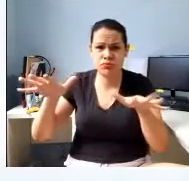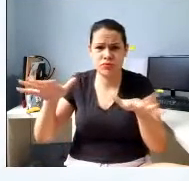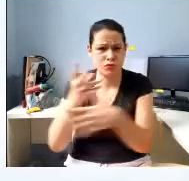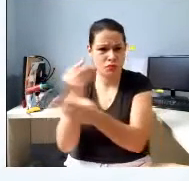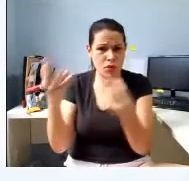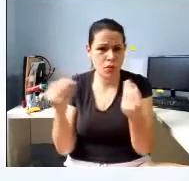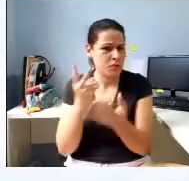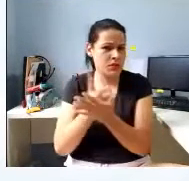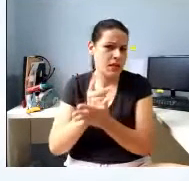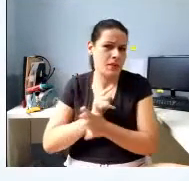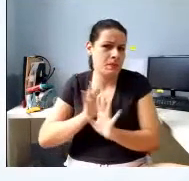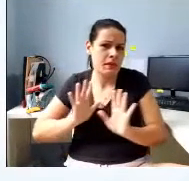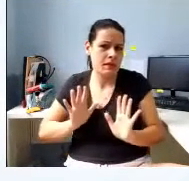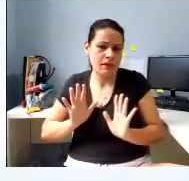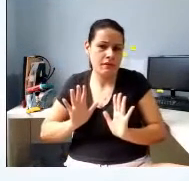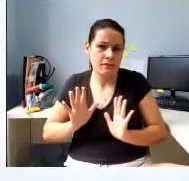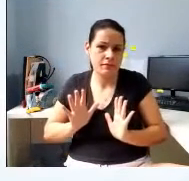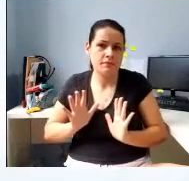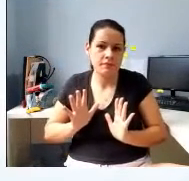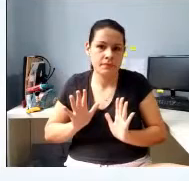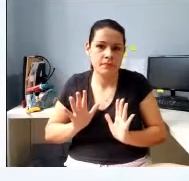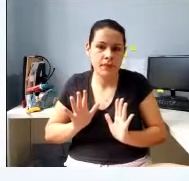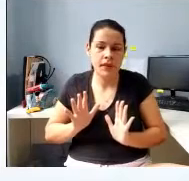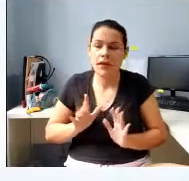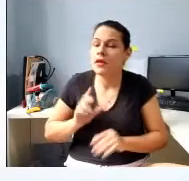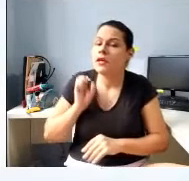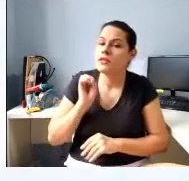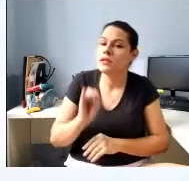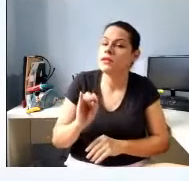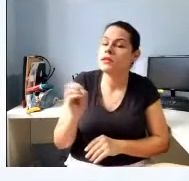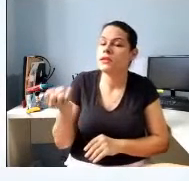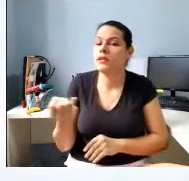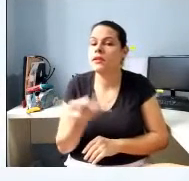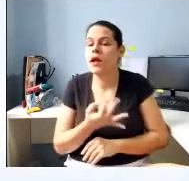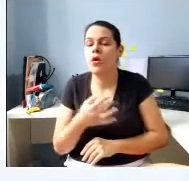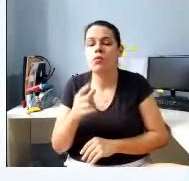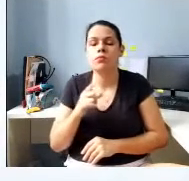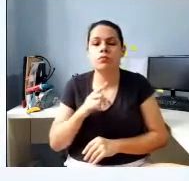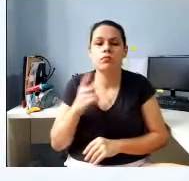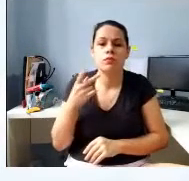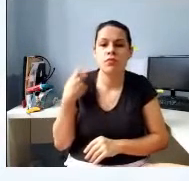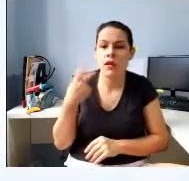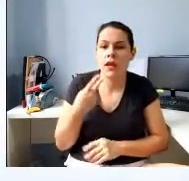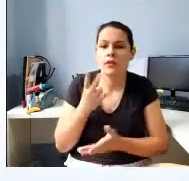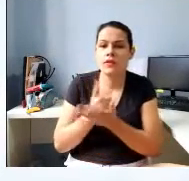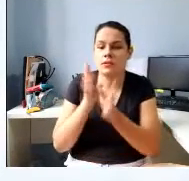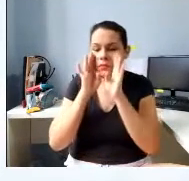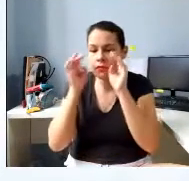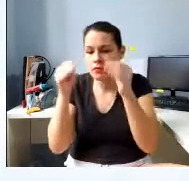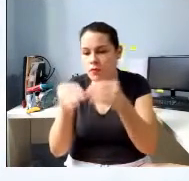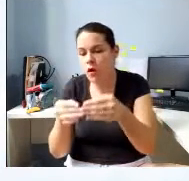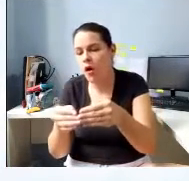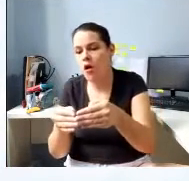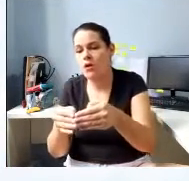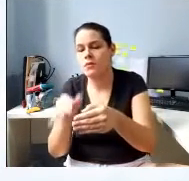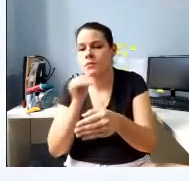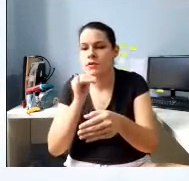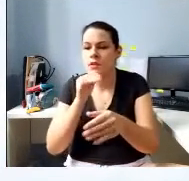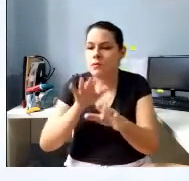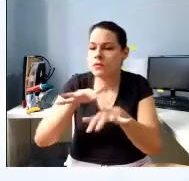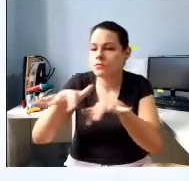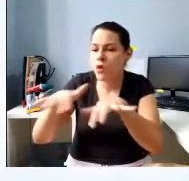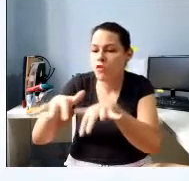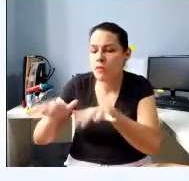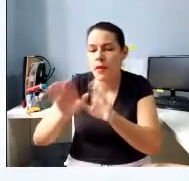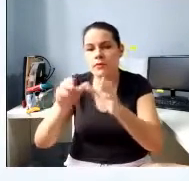Tá? E os vereadores ali, os candidatos representando cada segmento, bairro e movimentos. Né?